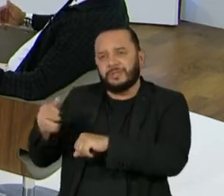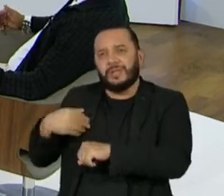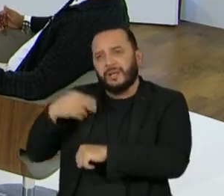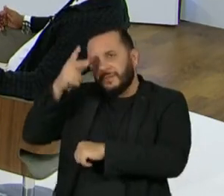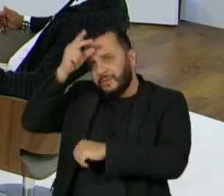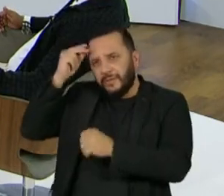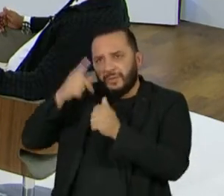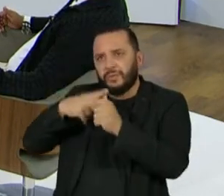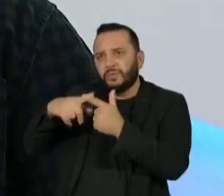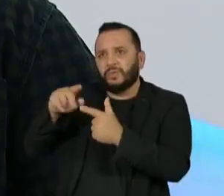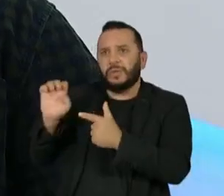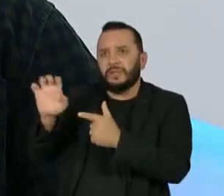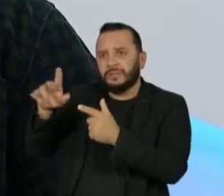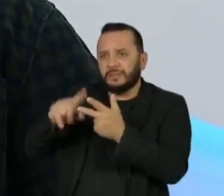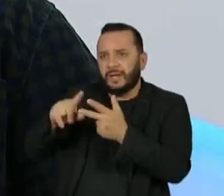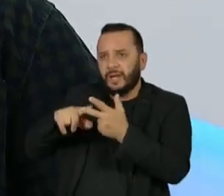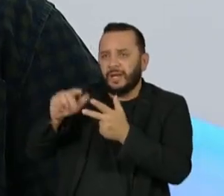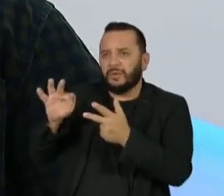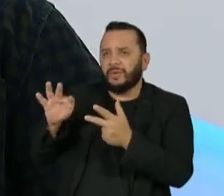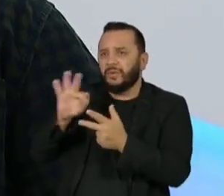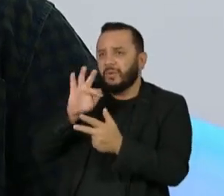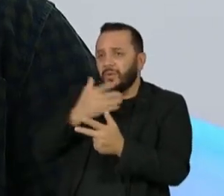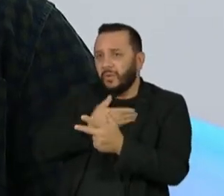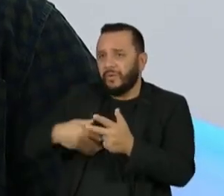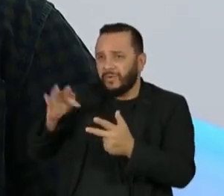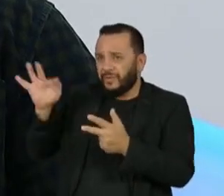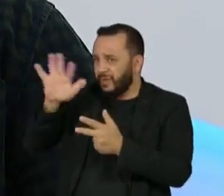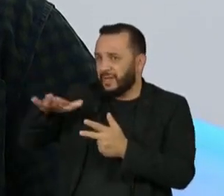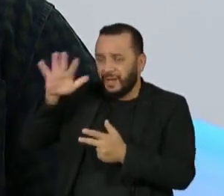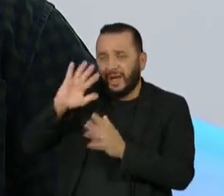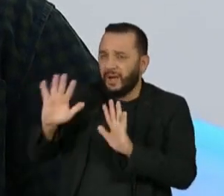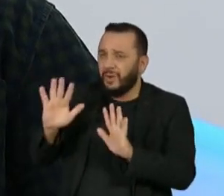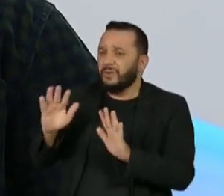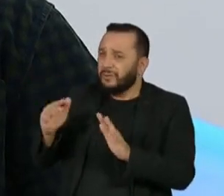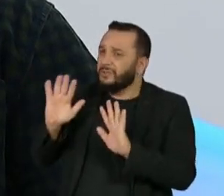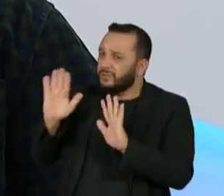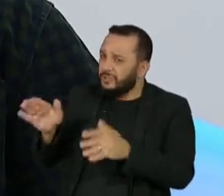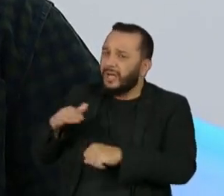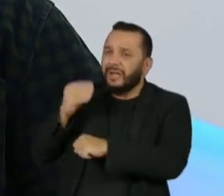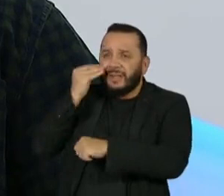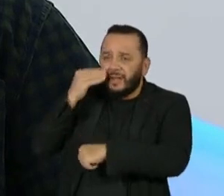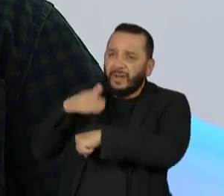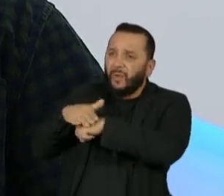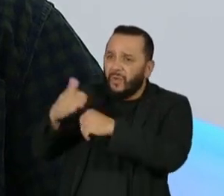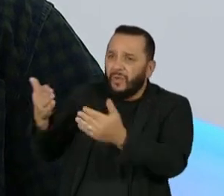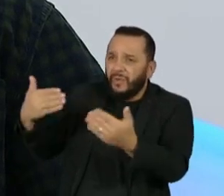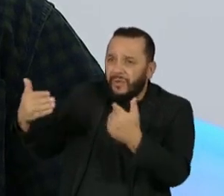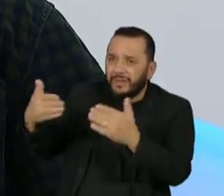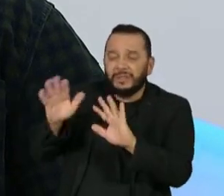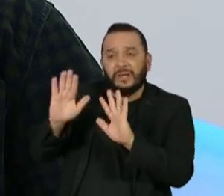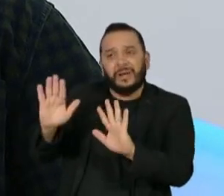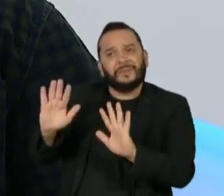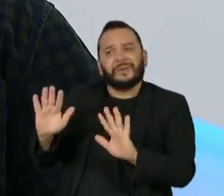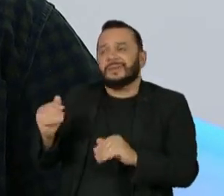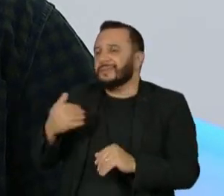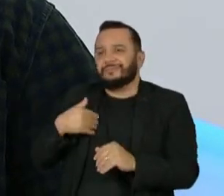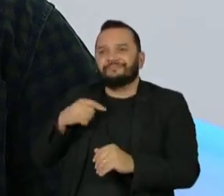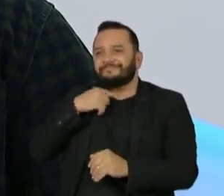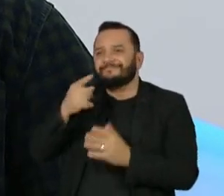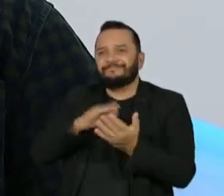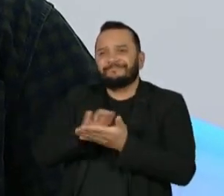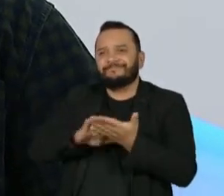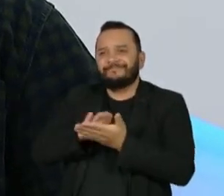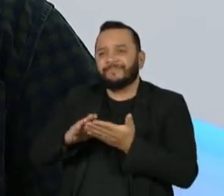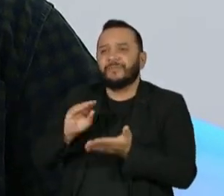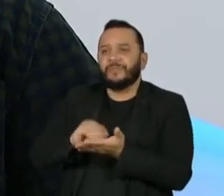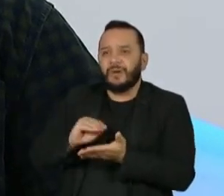né Para nossa questão Então nós não temos lá a polícia federal atuando como nós esperamos que acontecesse nós